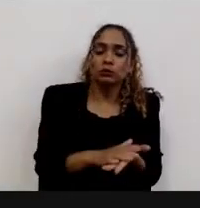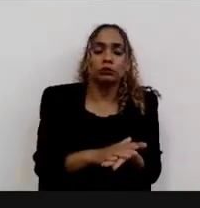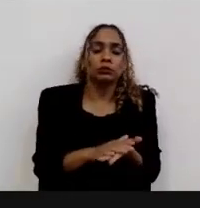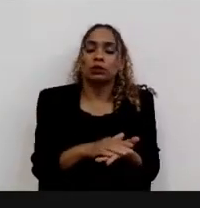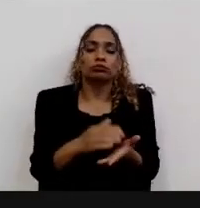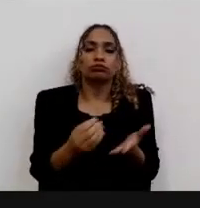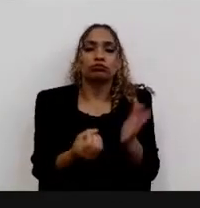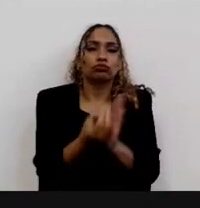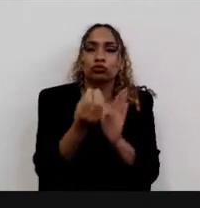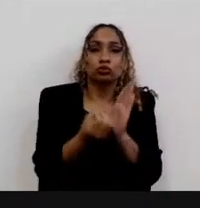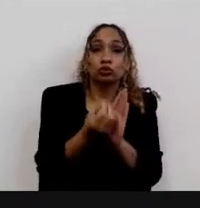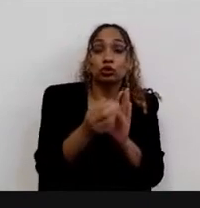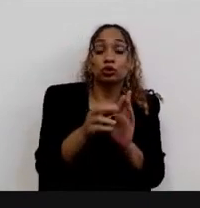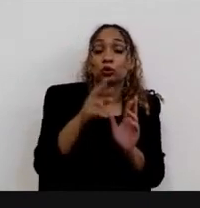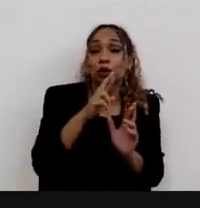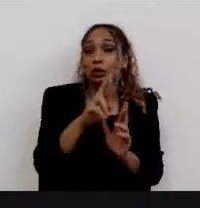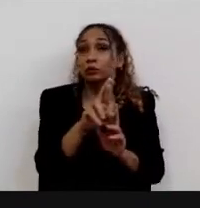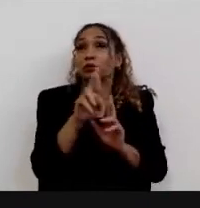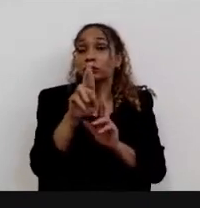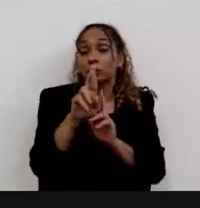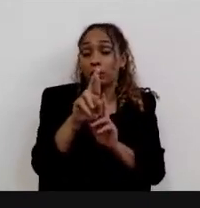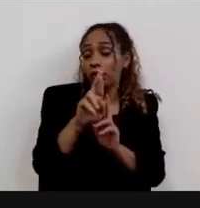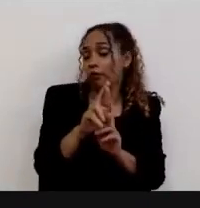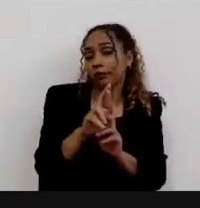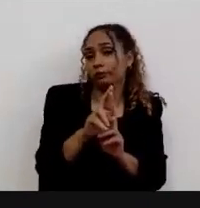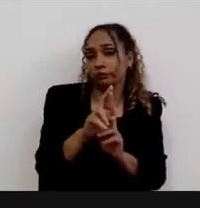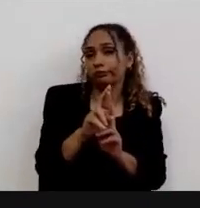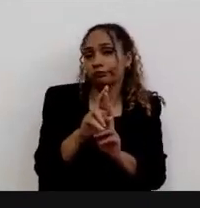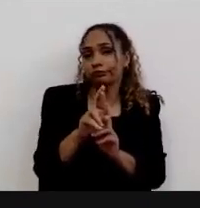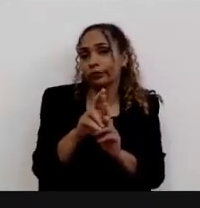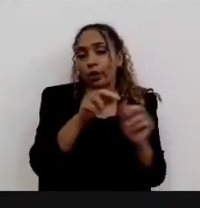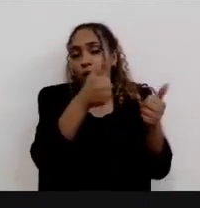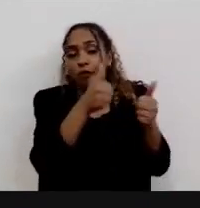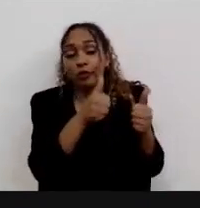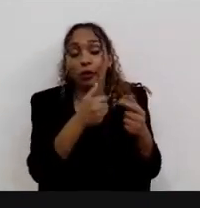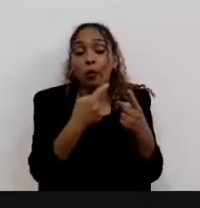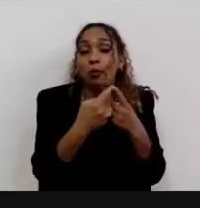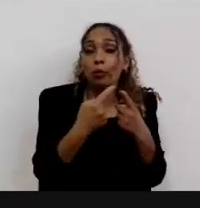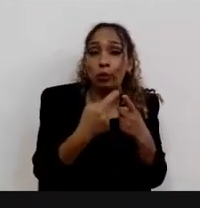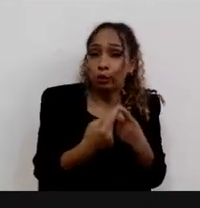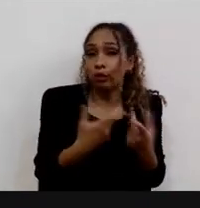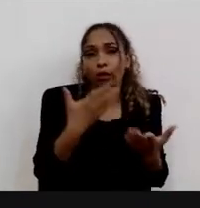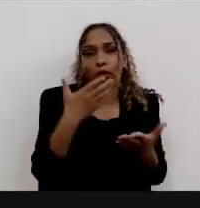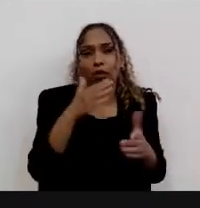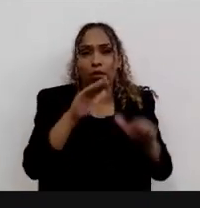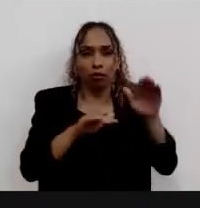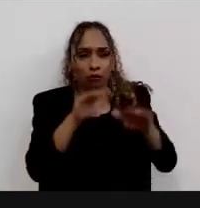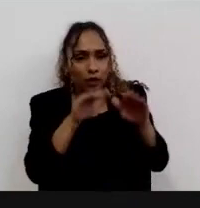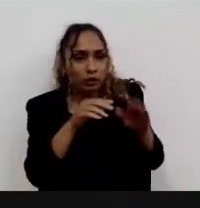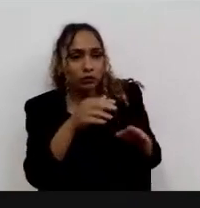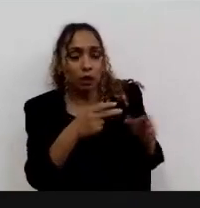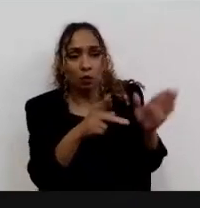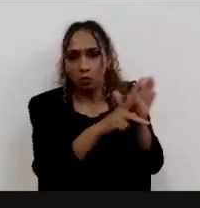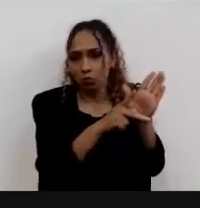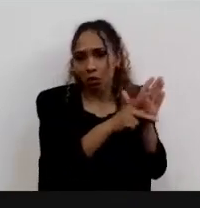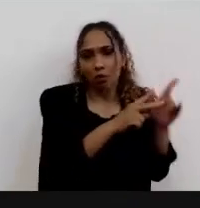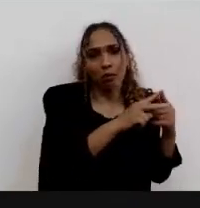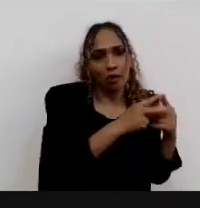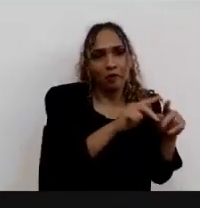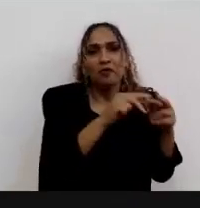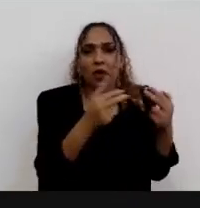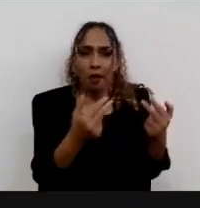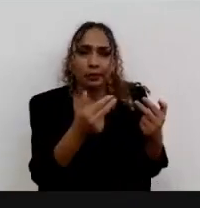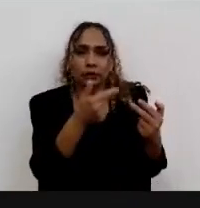disso surgiu o efeito esperado. A gente não tem muito ainda como avaliar o porquê, talvez seja a questão da própria ferramenta. E o próximo passo